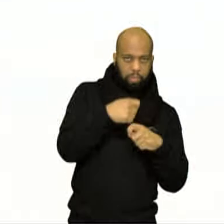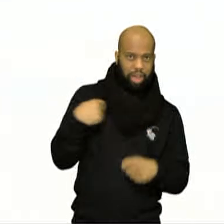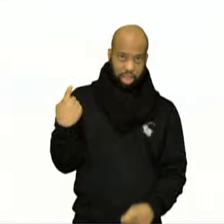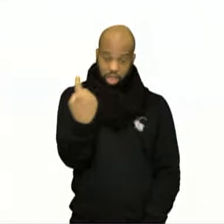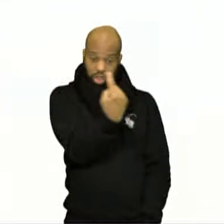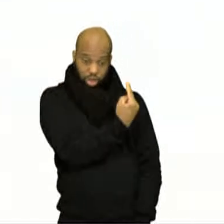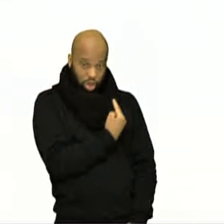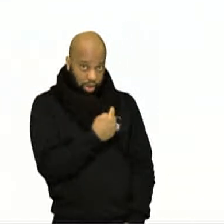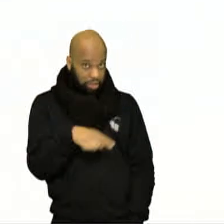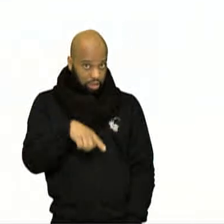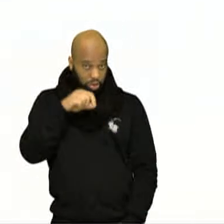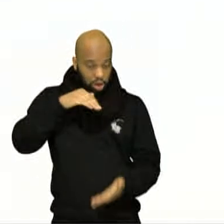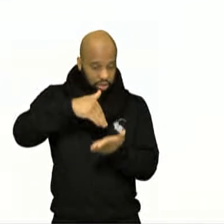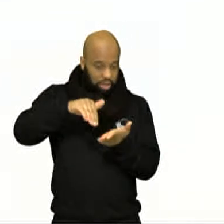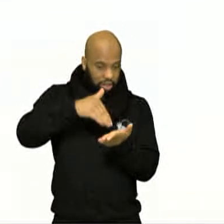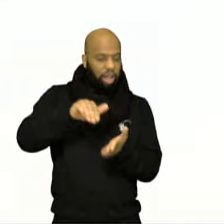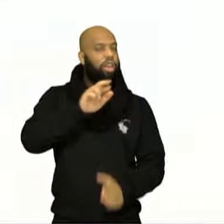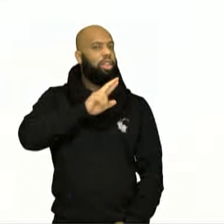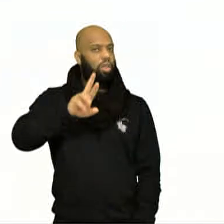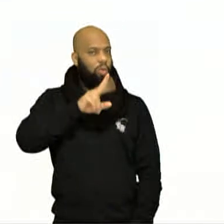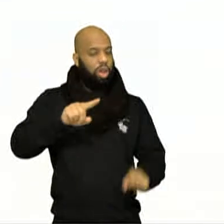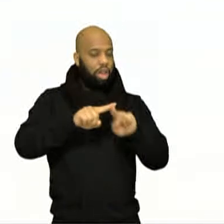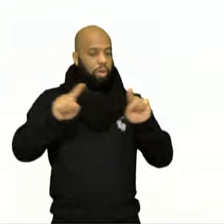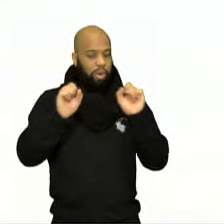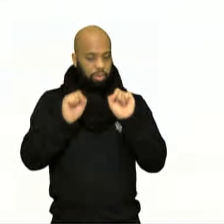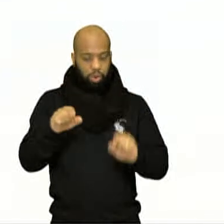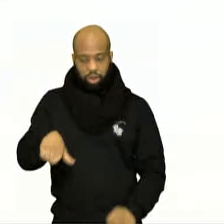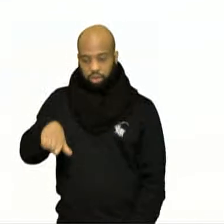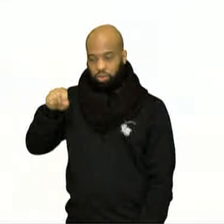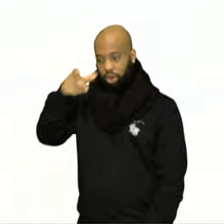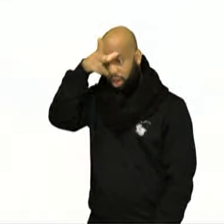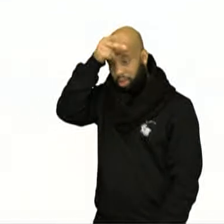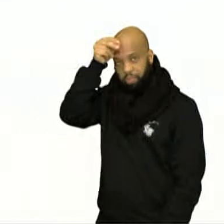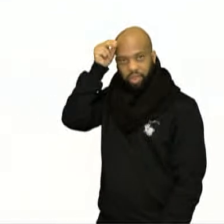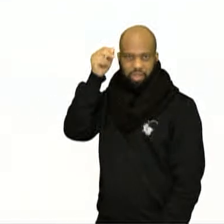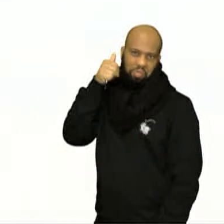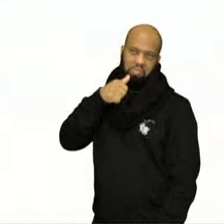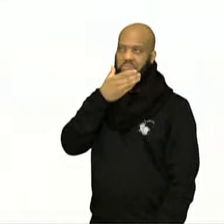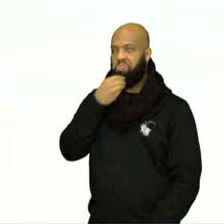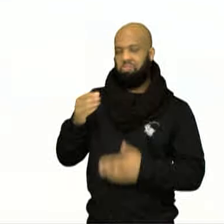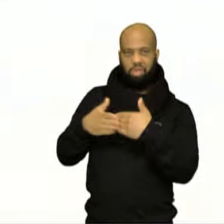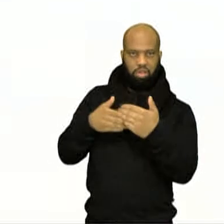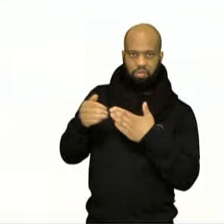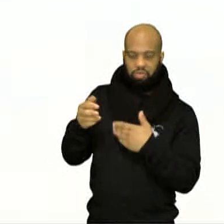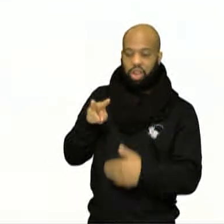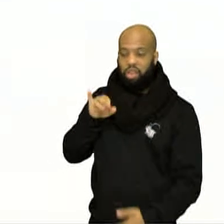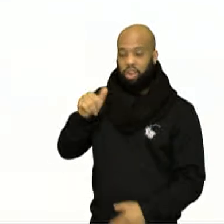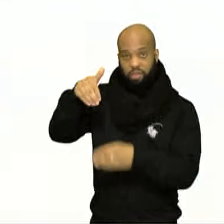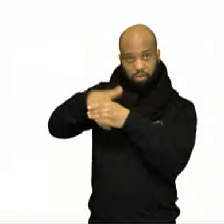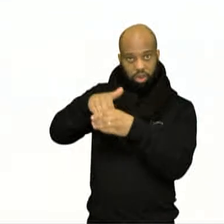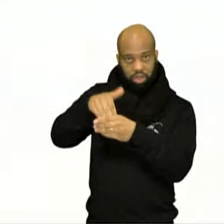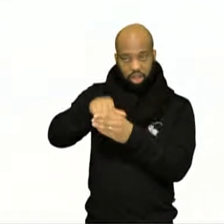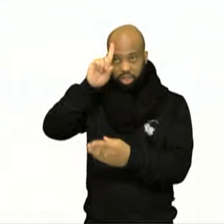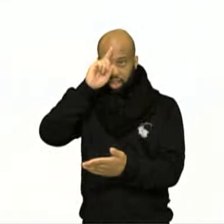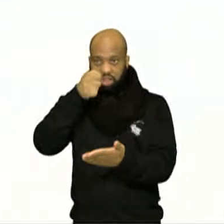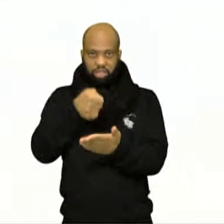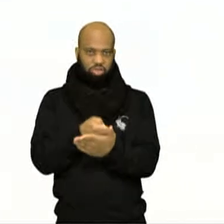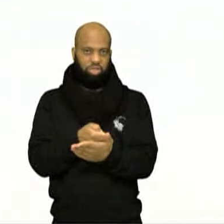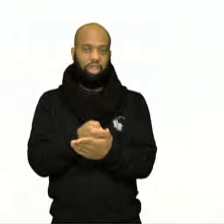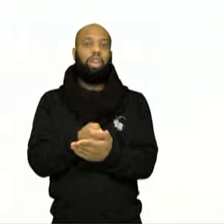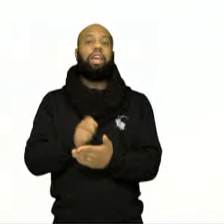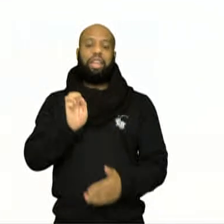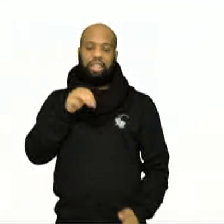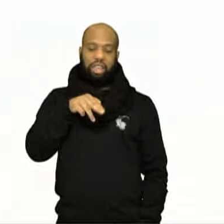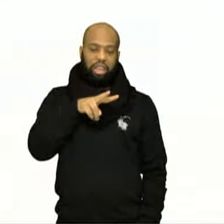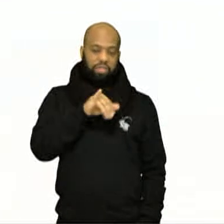escolhemos diretamente os secretários, mas podemos escolher o prefeito, a prefeita da cidade, determinar que vai determinar